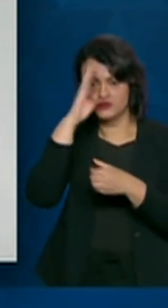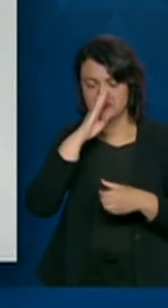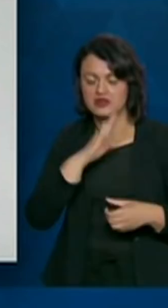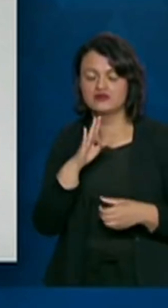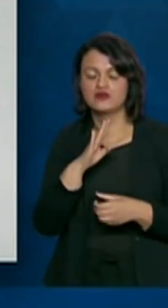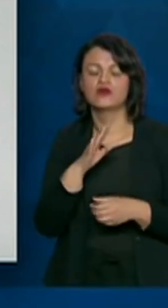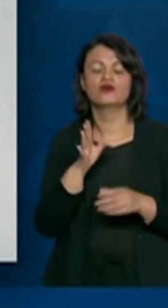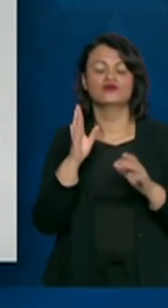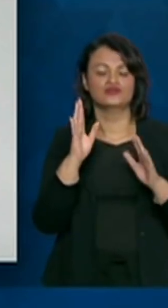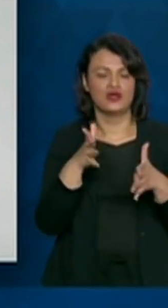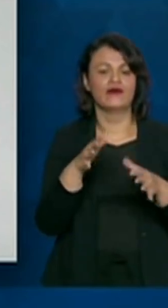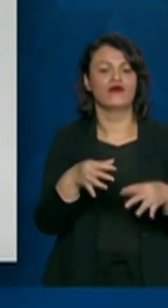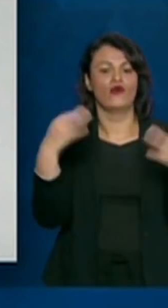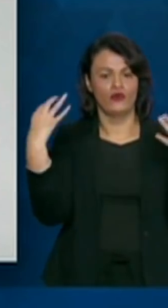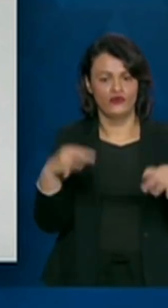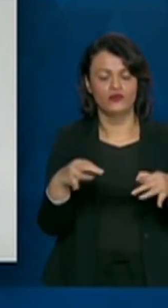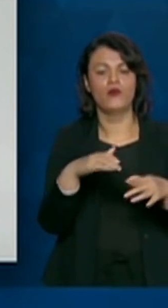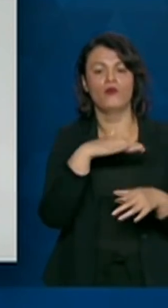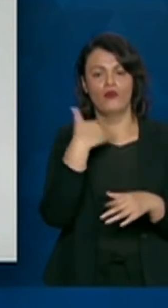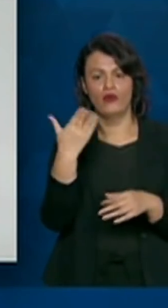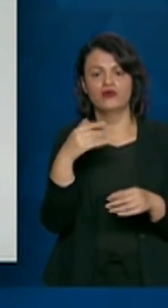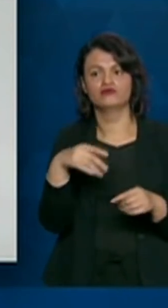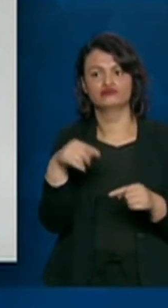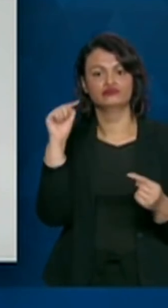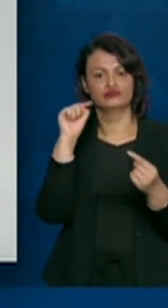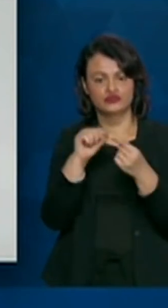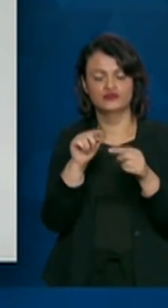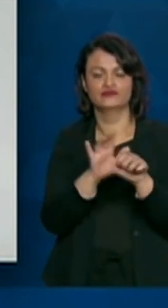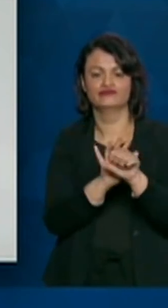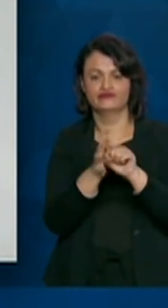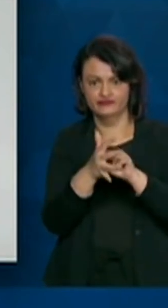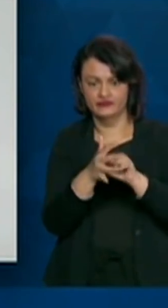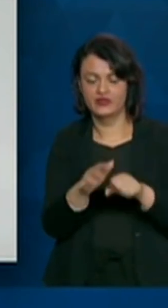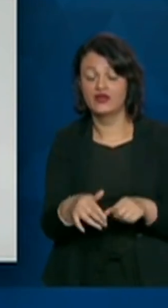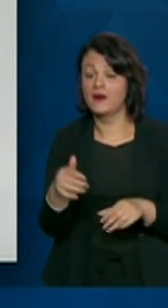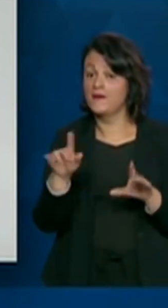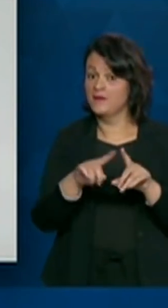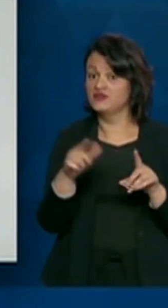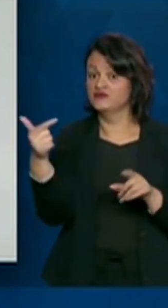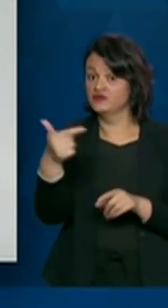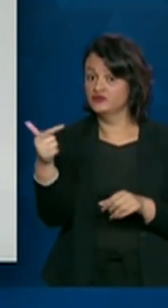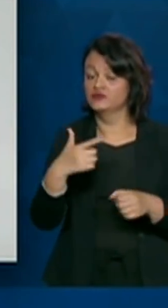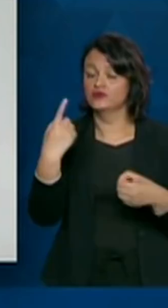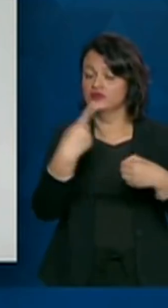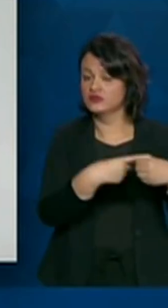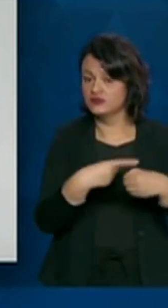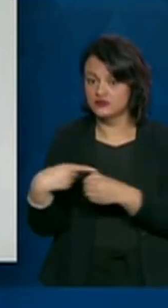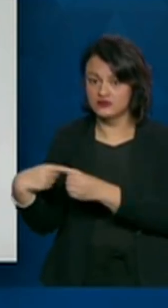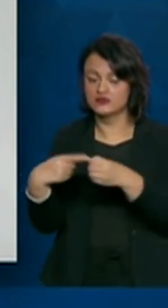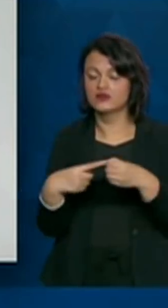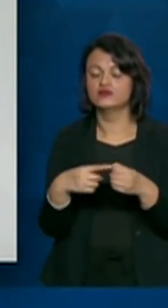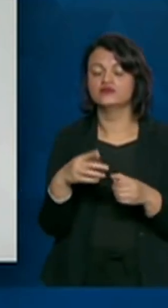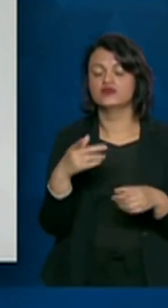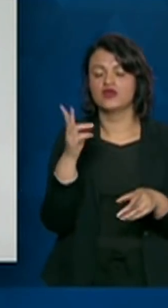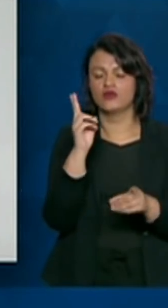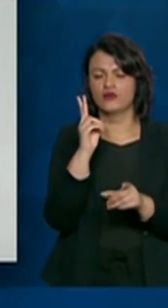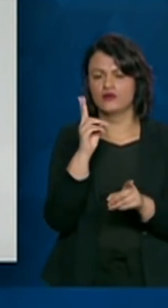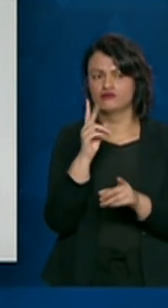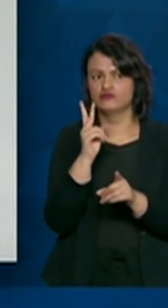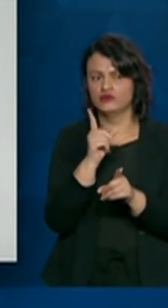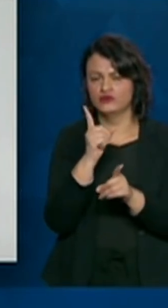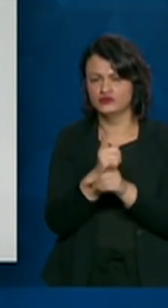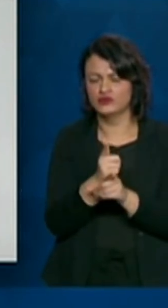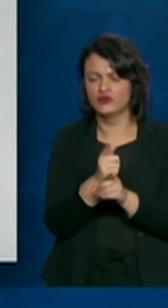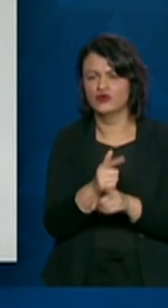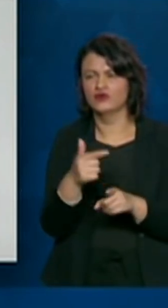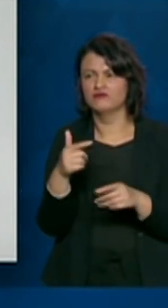já confirmaram óbitos por Covid, sendo que 22 municípios identificaram mais de 51